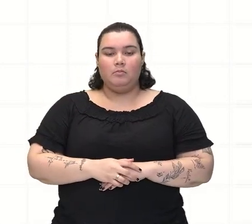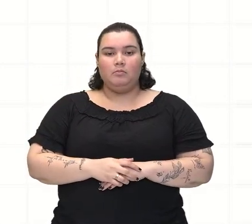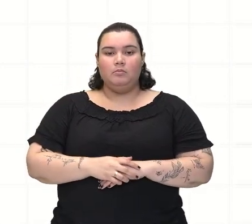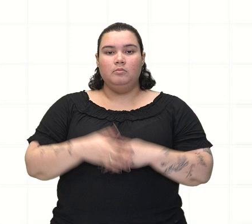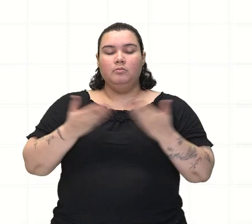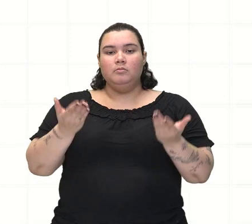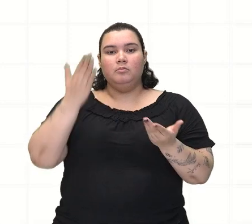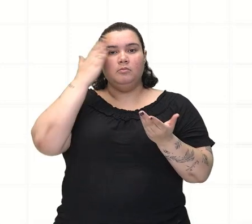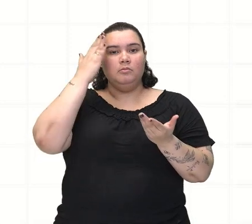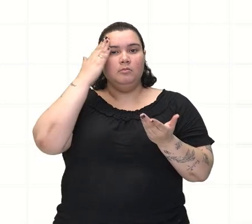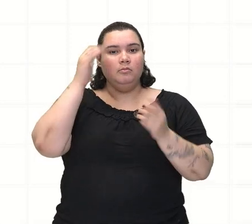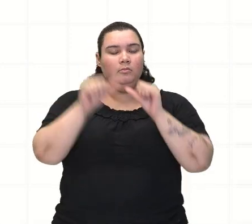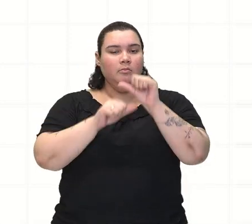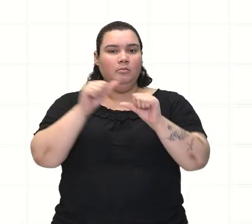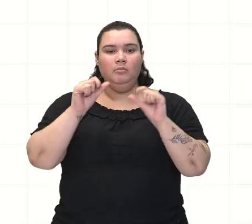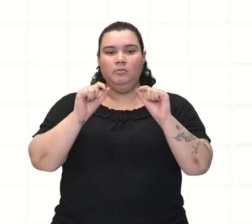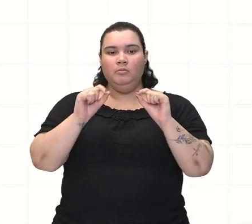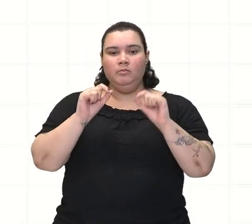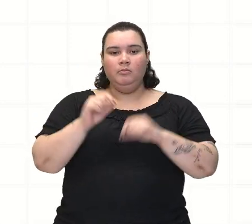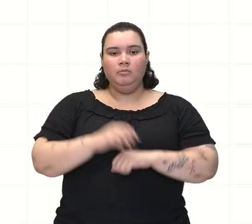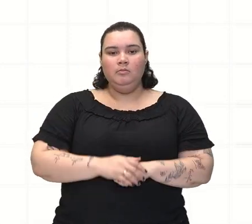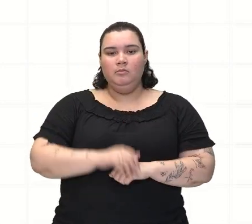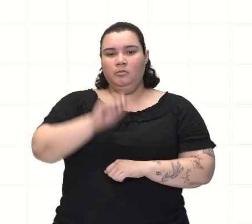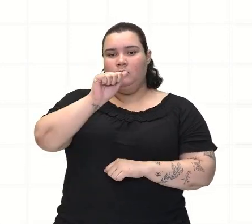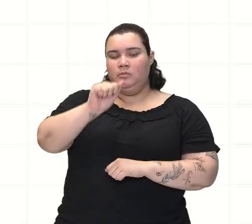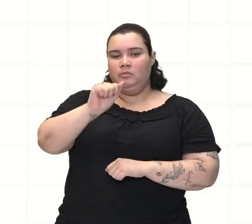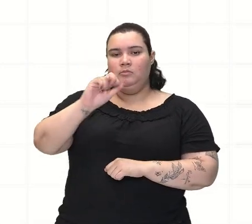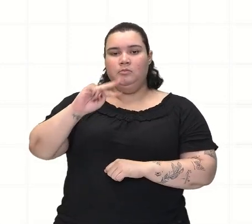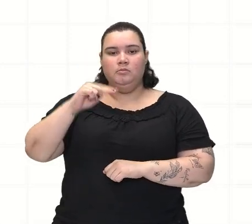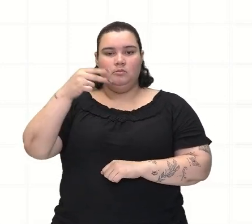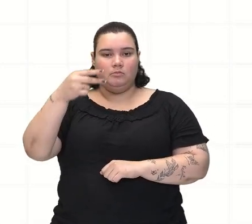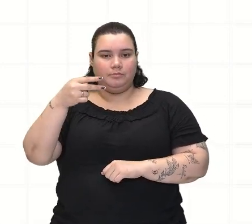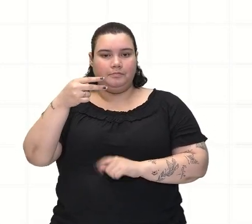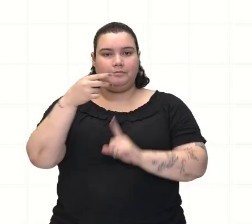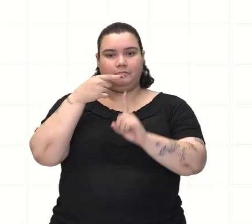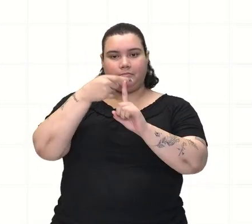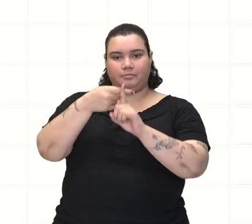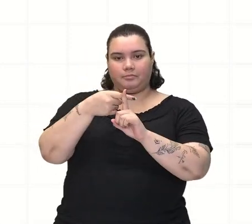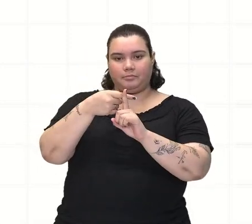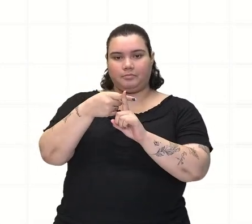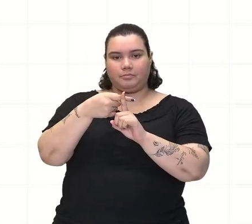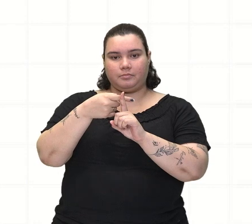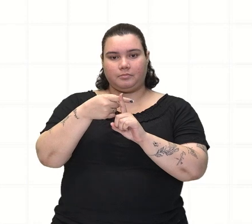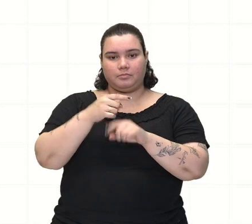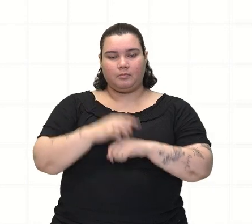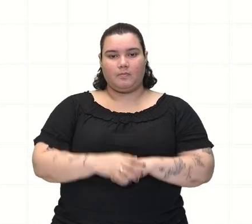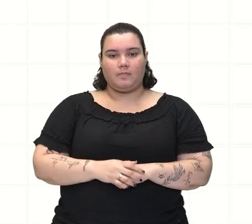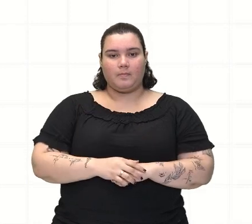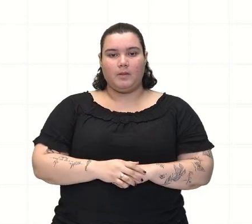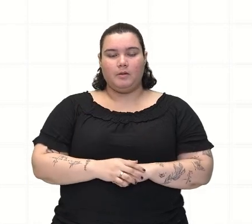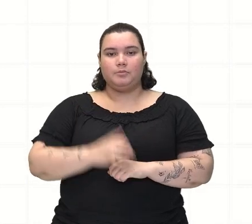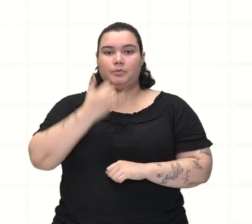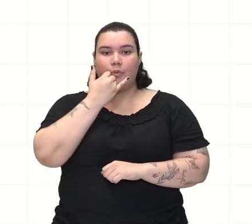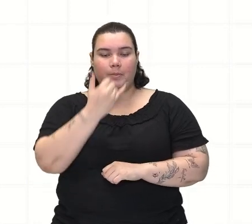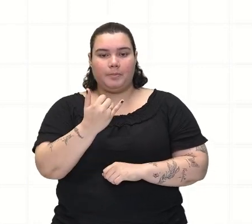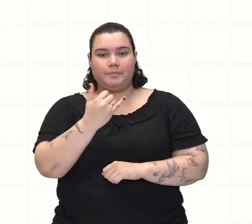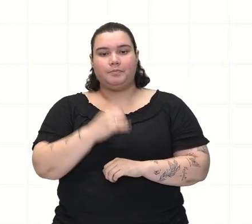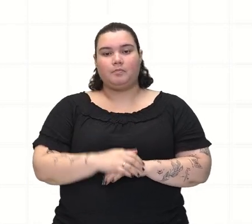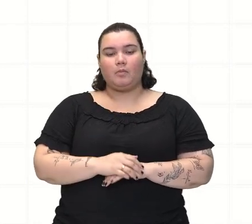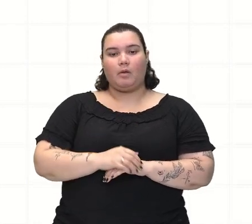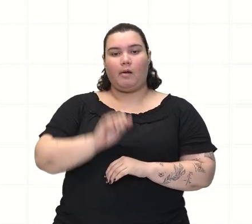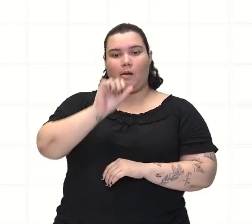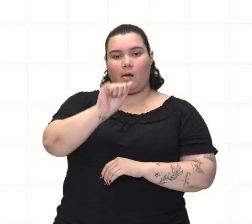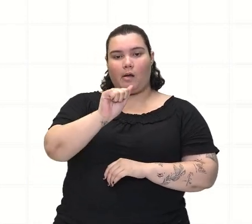sei que acontece? Vai ficar a ao quadrado mais, na verdade, como é menos, eu vou utilizar